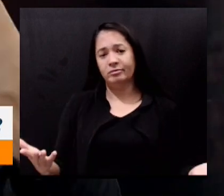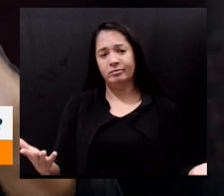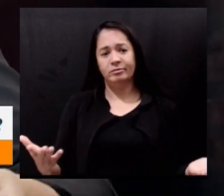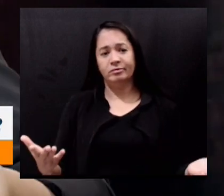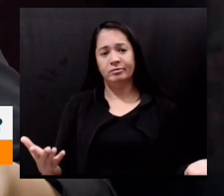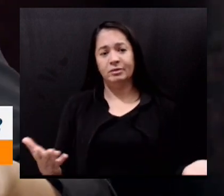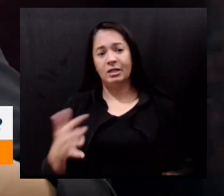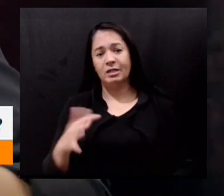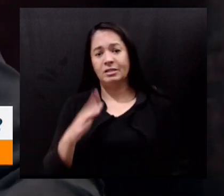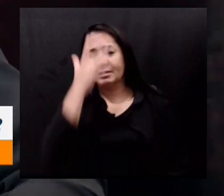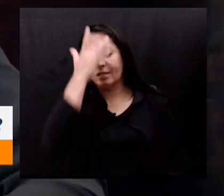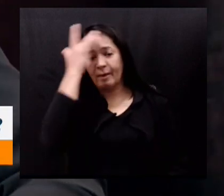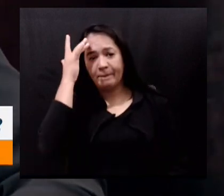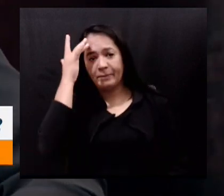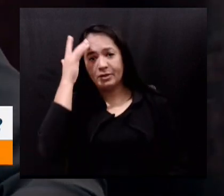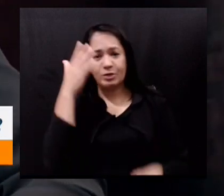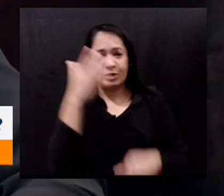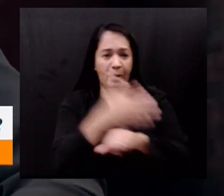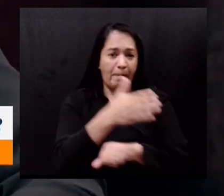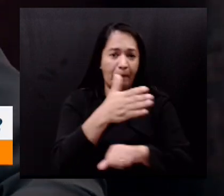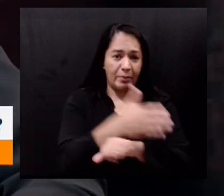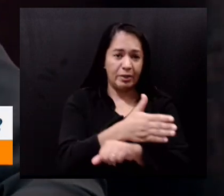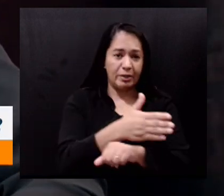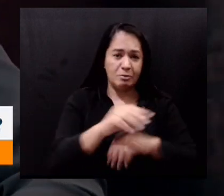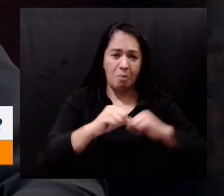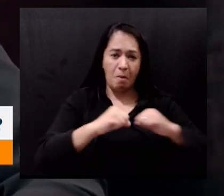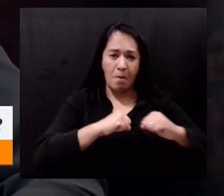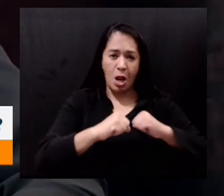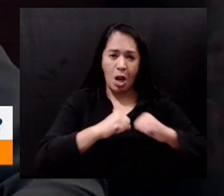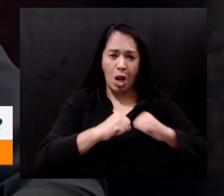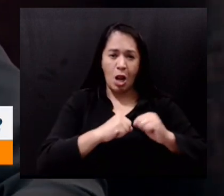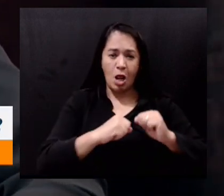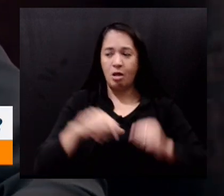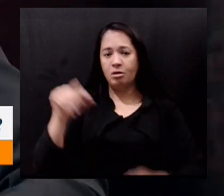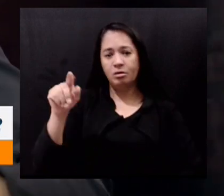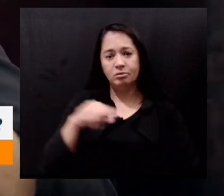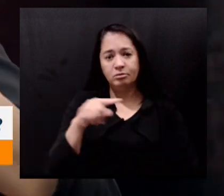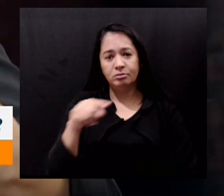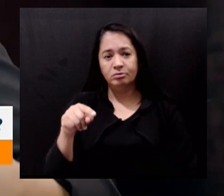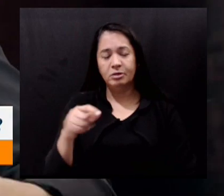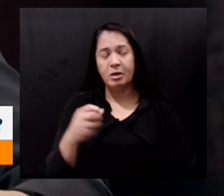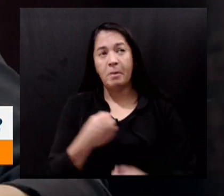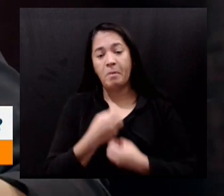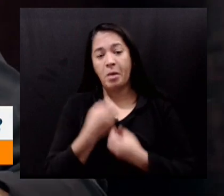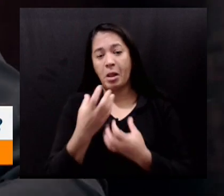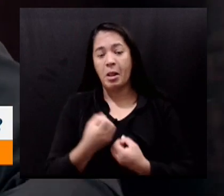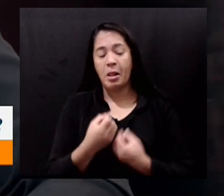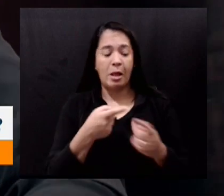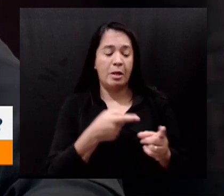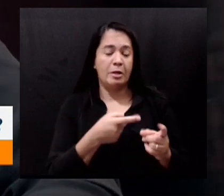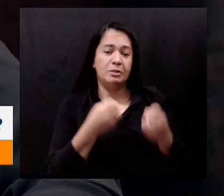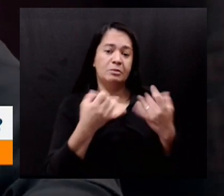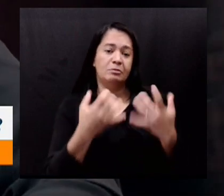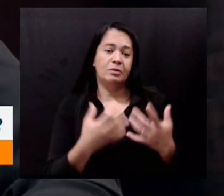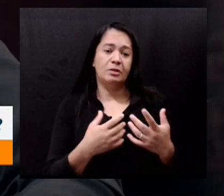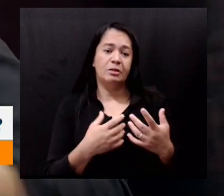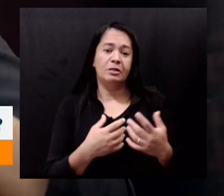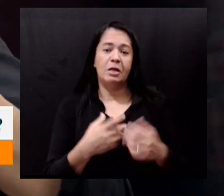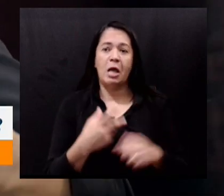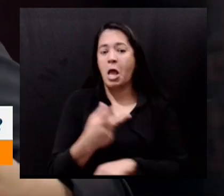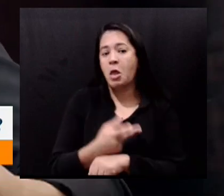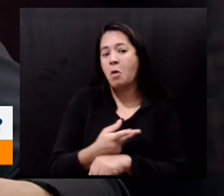que participam do movimento de cancelamento, argumentam dizendo que buscou justiça, que